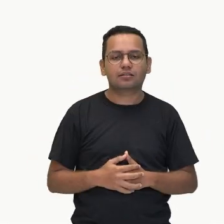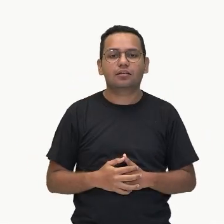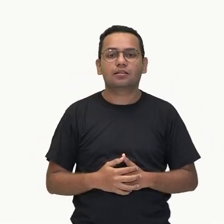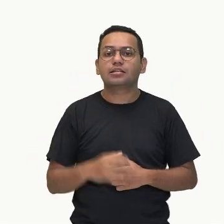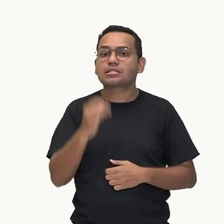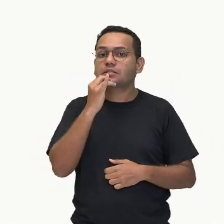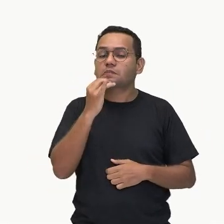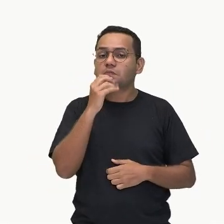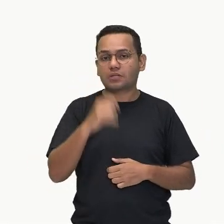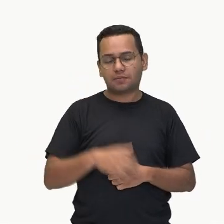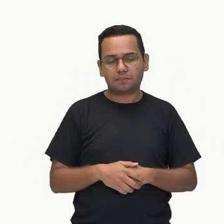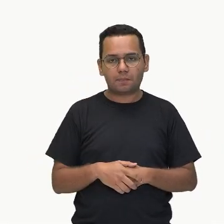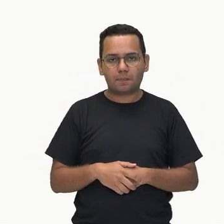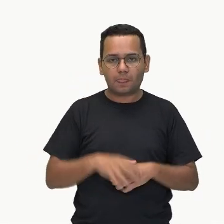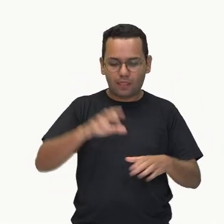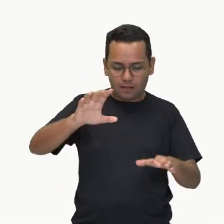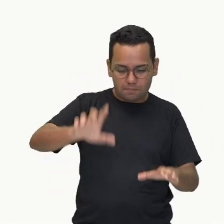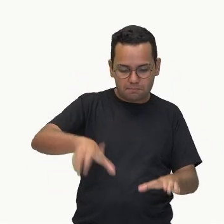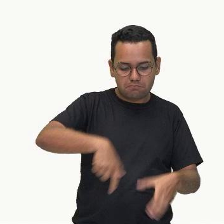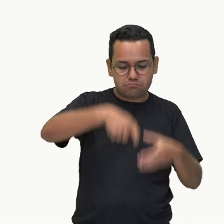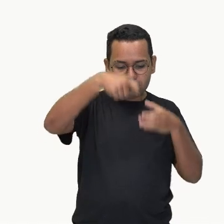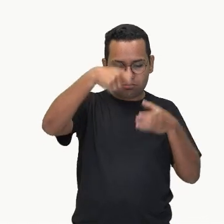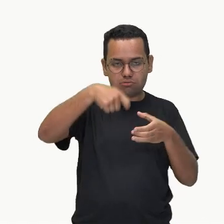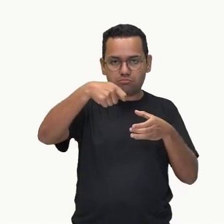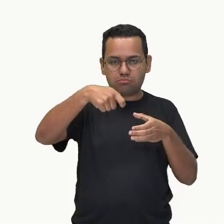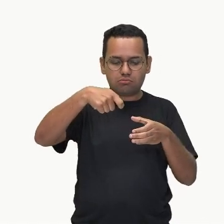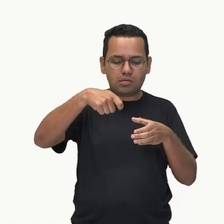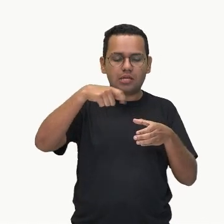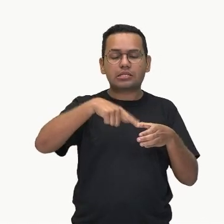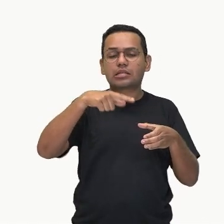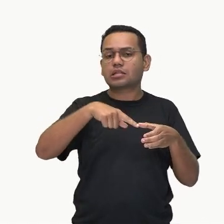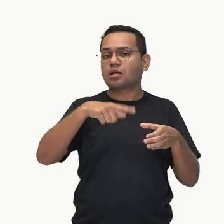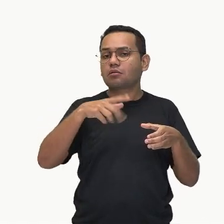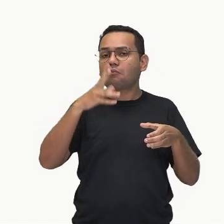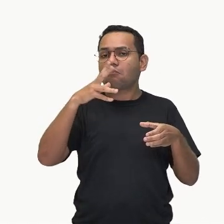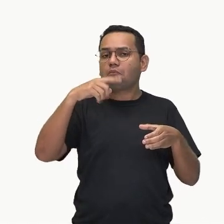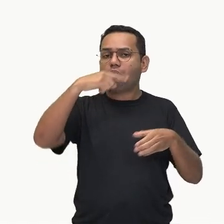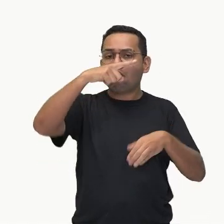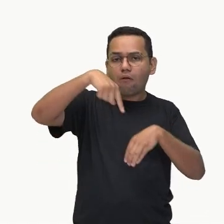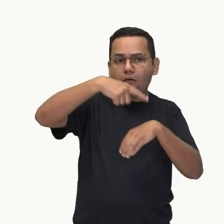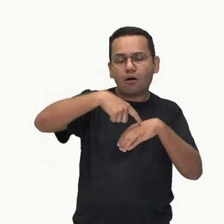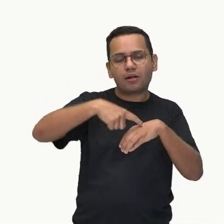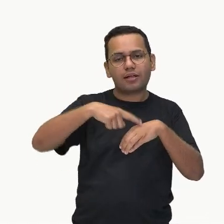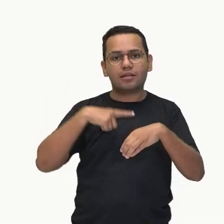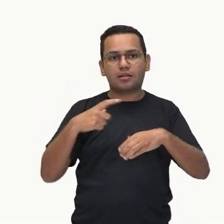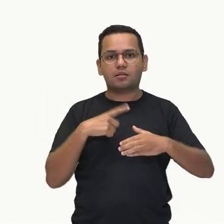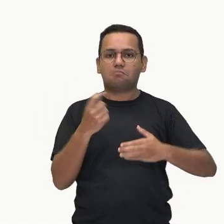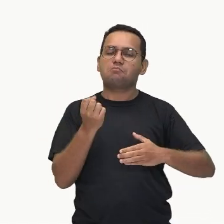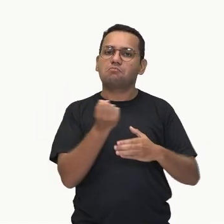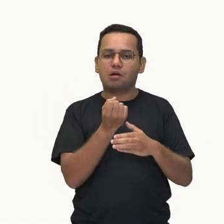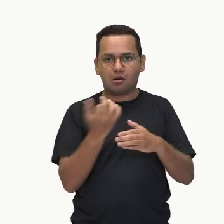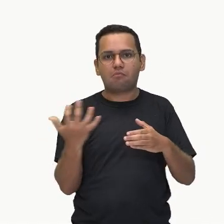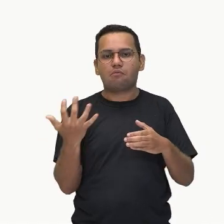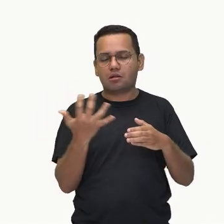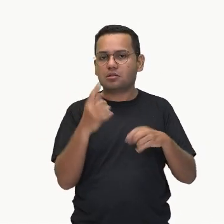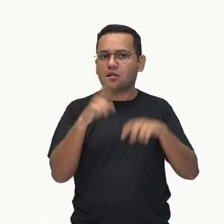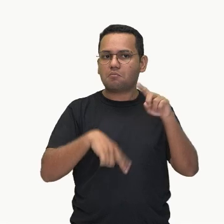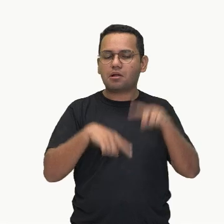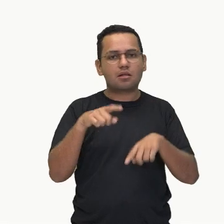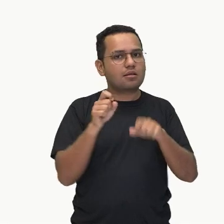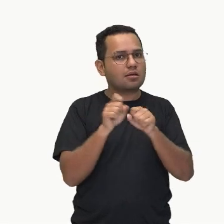por exemplo, deixar ele descansando por algumas horas, vai sentar ali uma quantidade de sólidos que não se